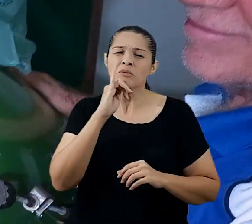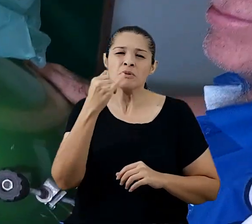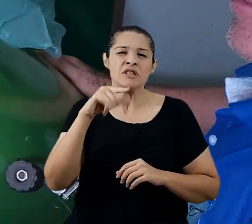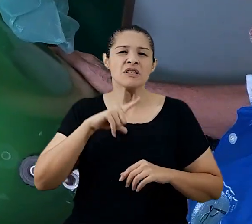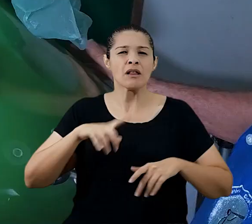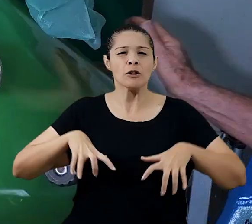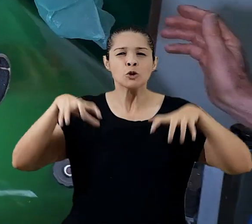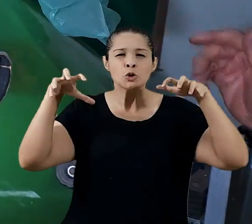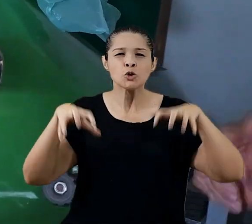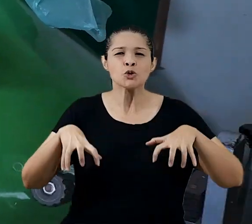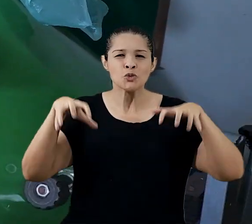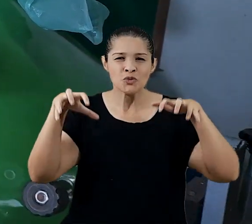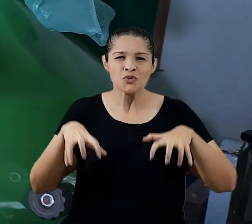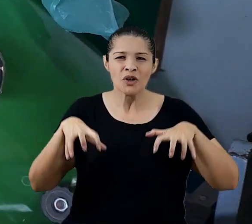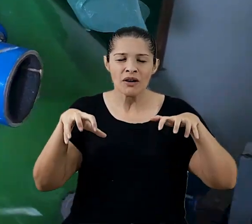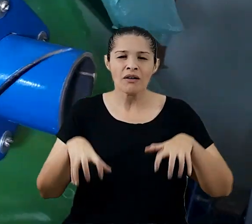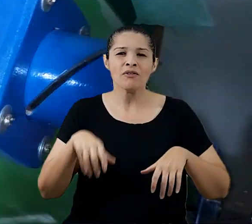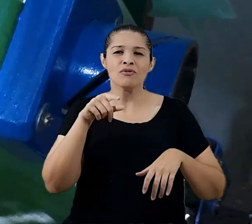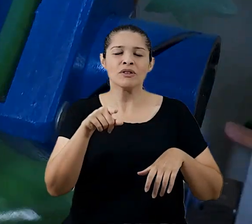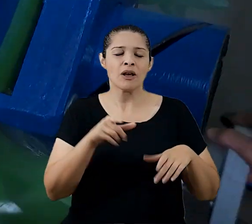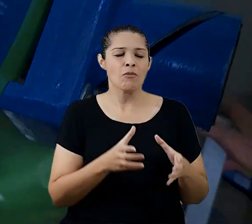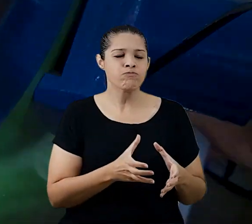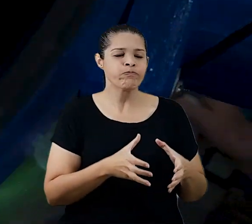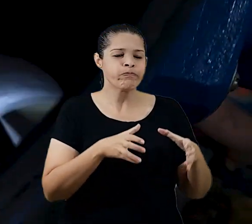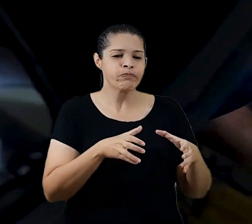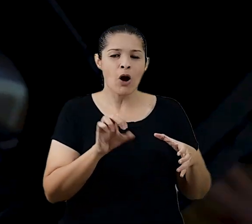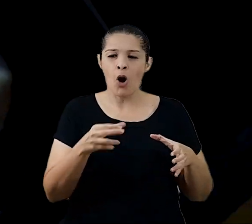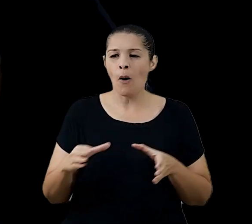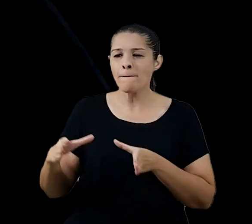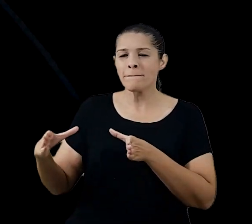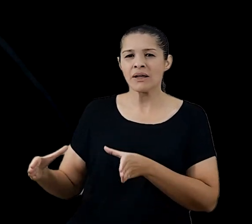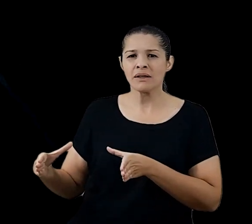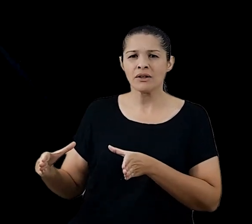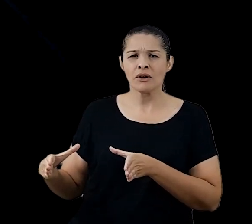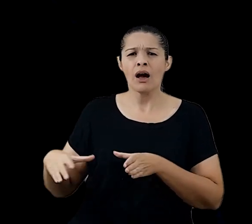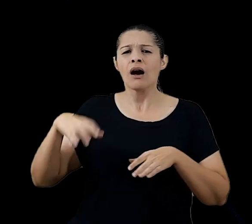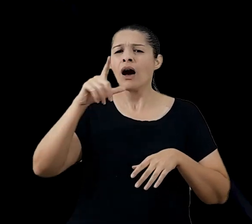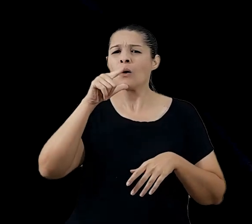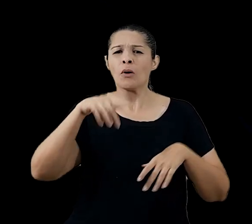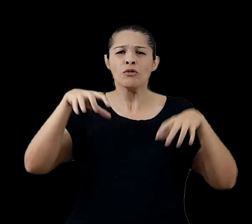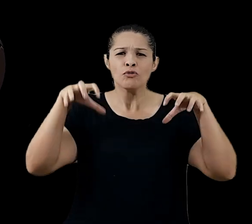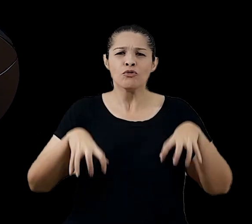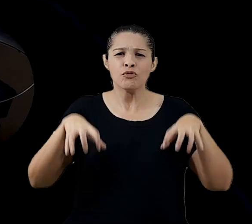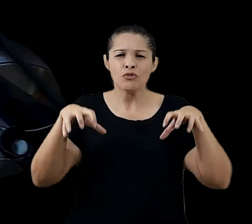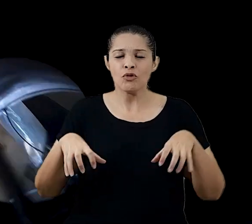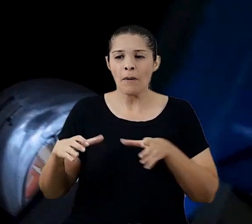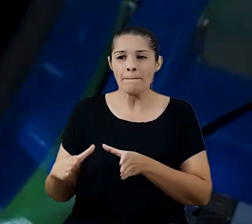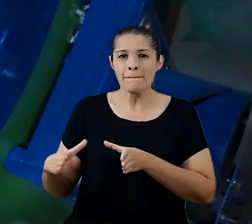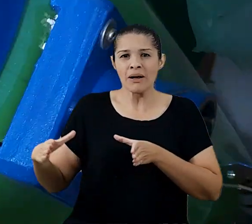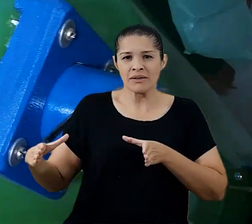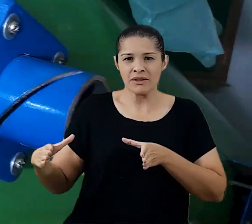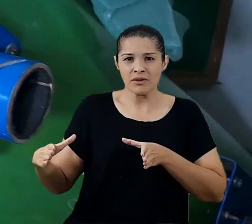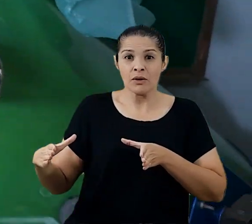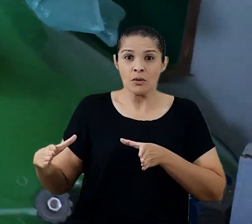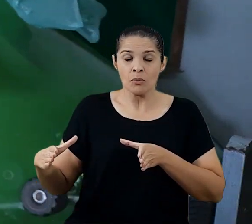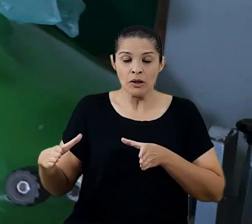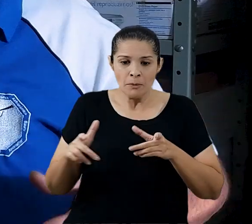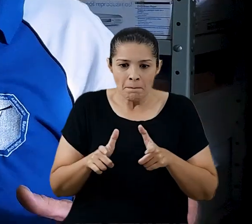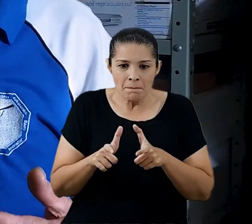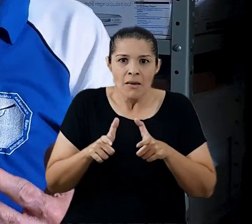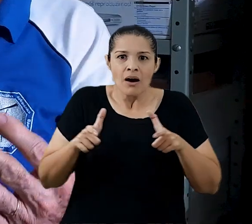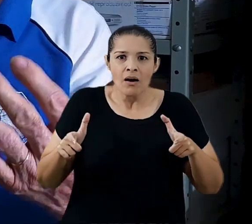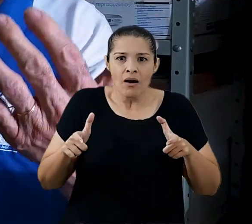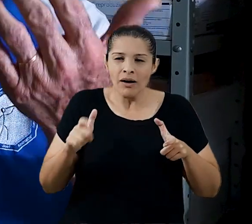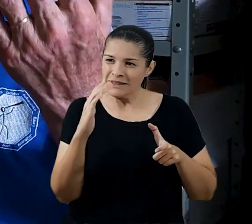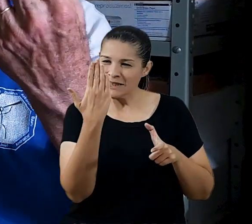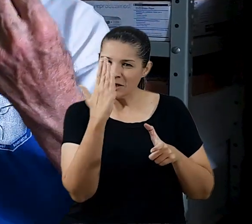um pirex e uma bandeja. Qual capta mais água? Bandeja. Então, quanto maior é o espelho,